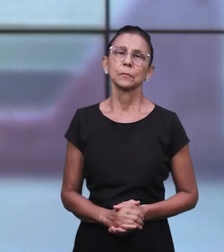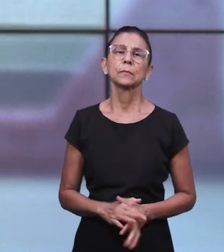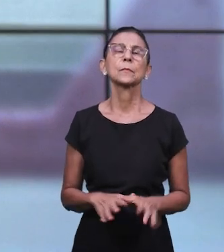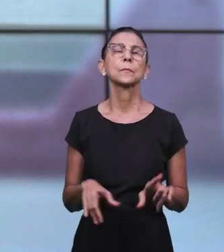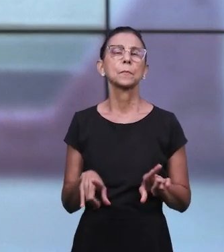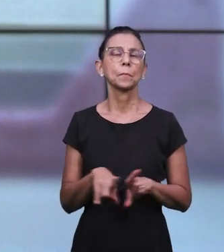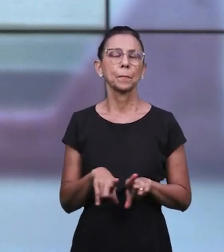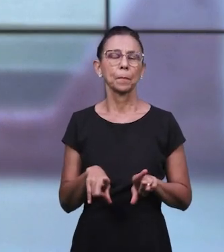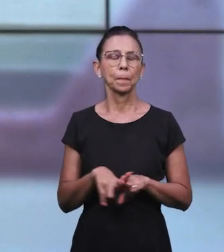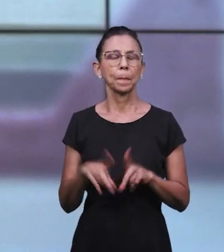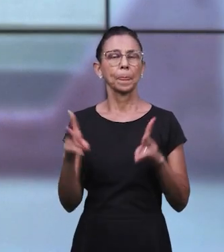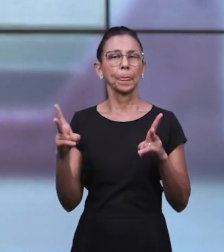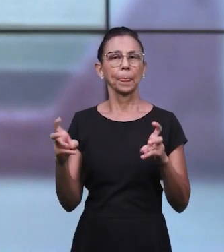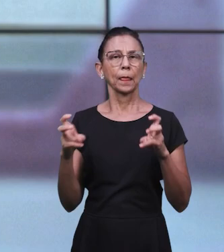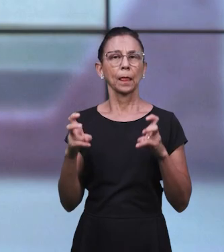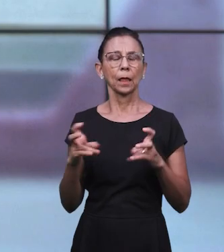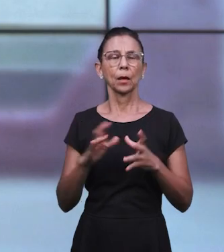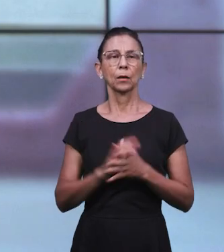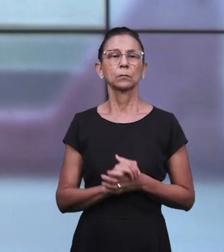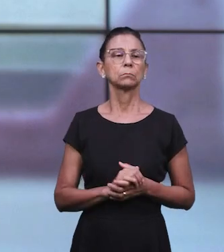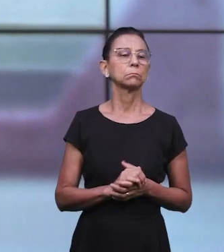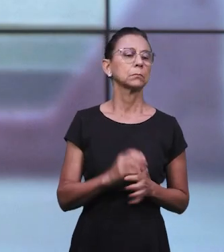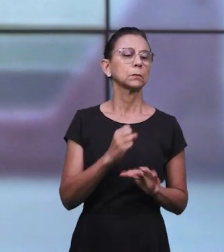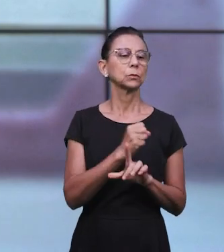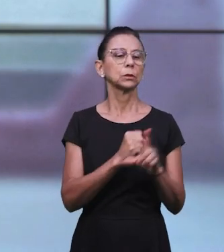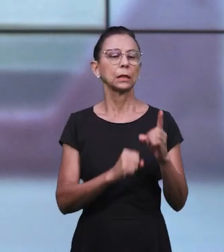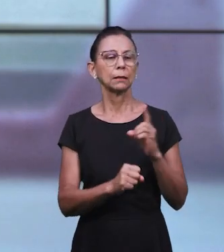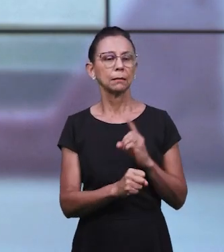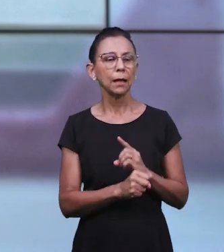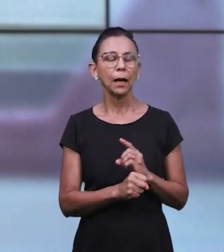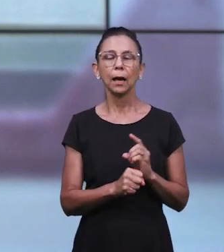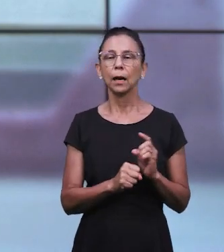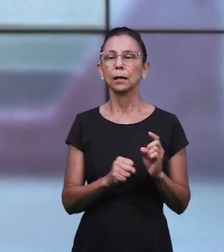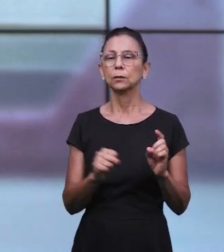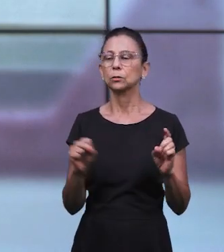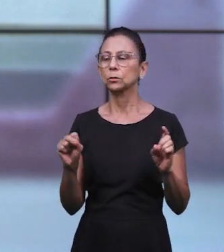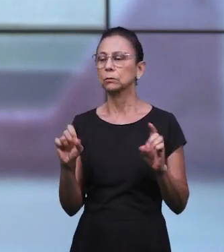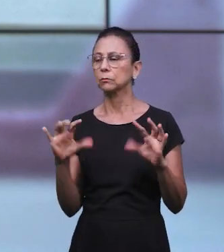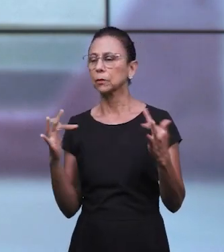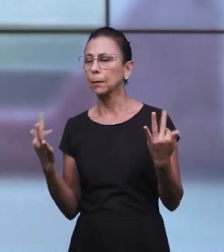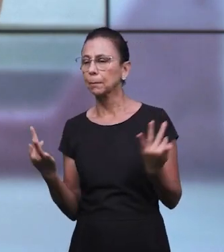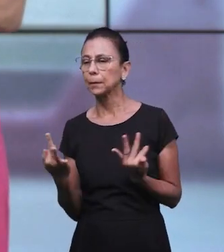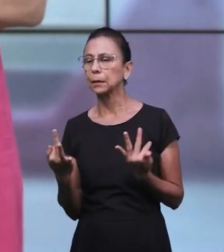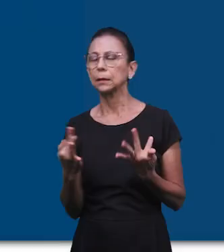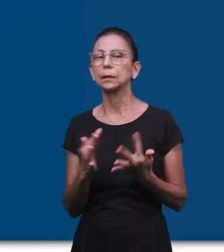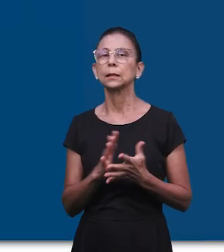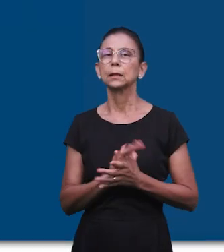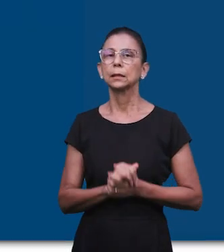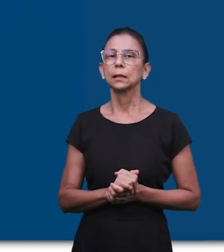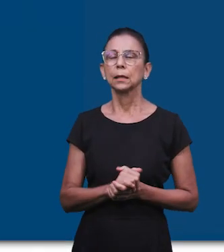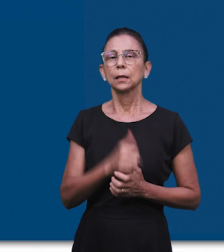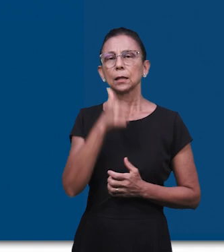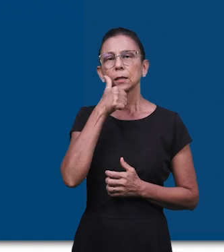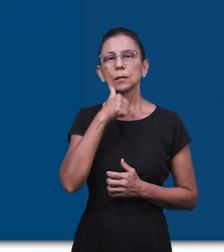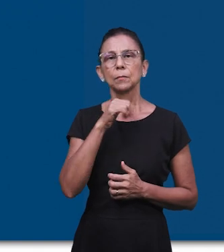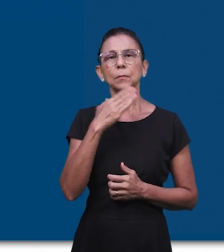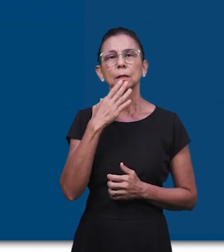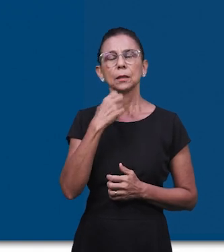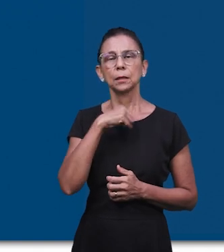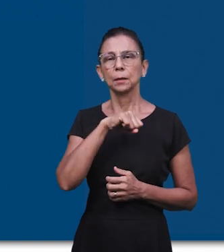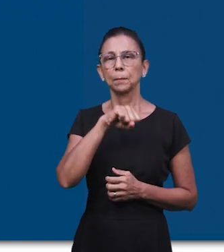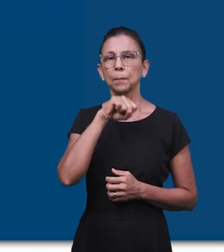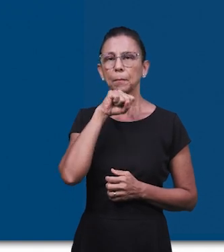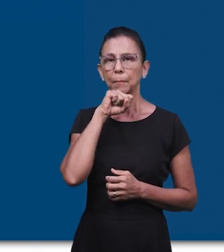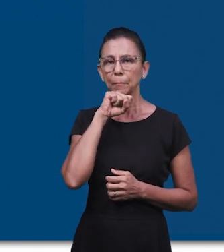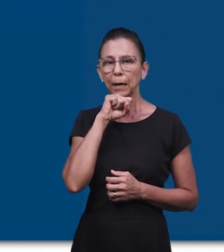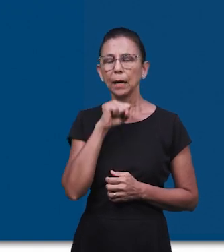devemos observar à nossa volta os exemplos com os quais aprendemos. No programa Família, um Projeto de Deus, a irmã